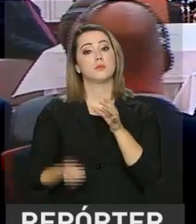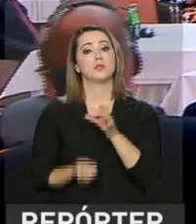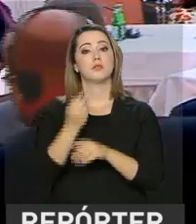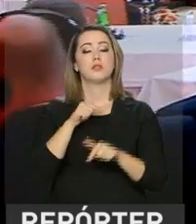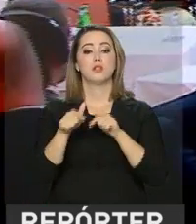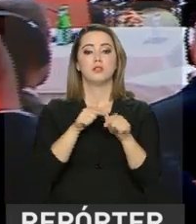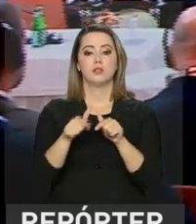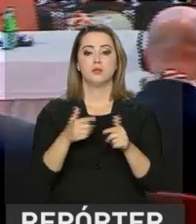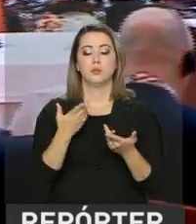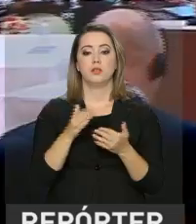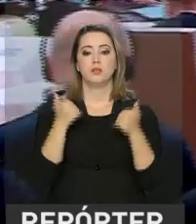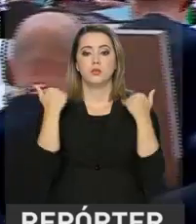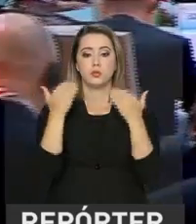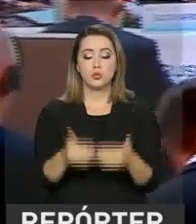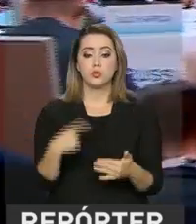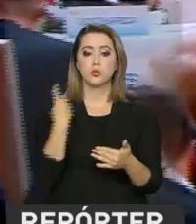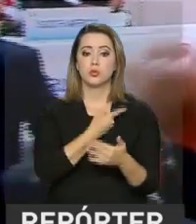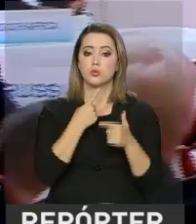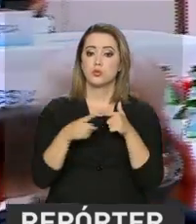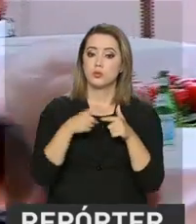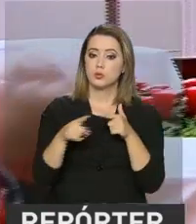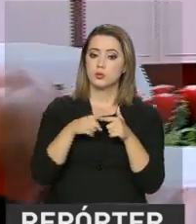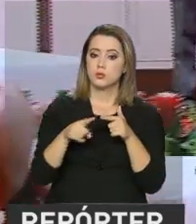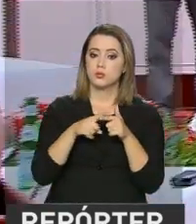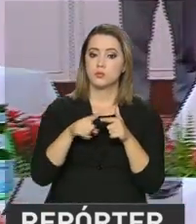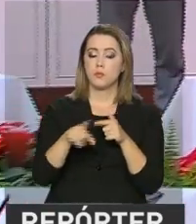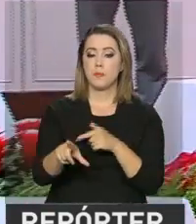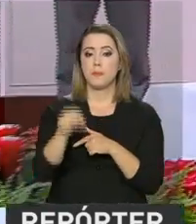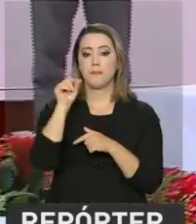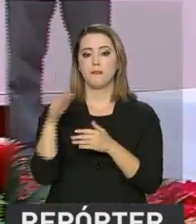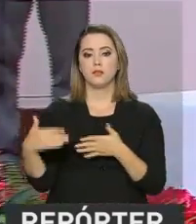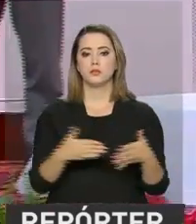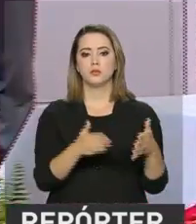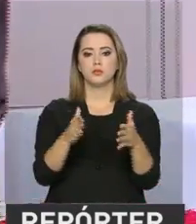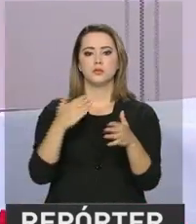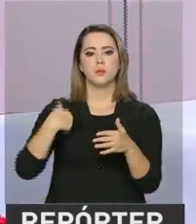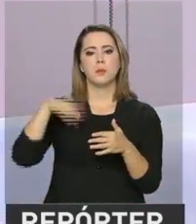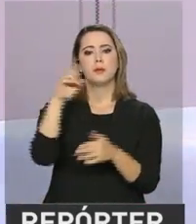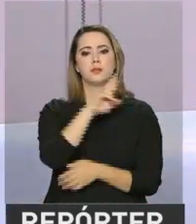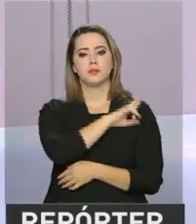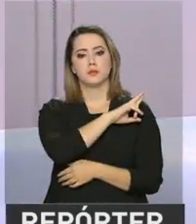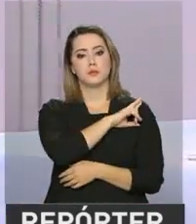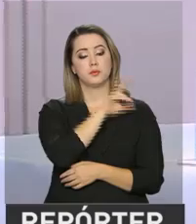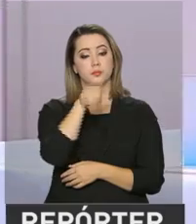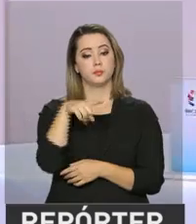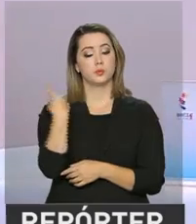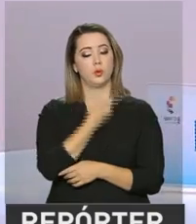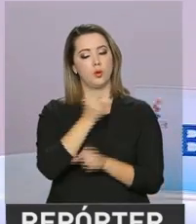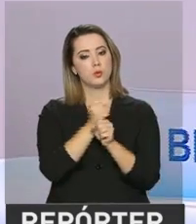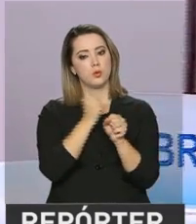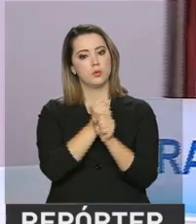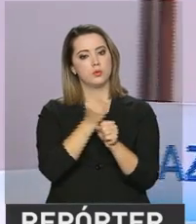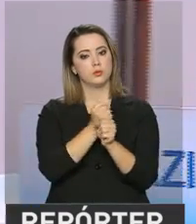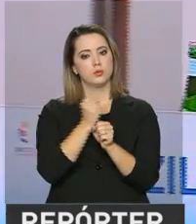emprego. Diante de nossos problemas, escolhemos o caminho mais responsável, que construímos